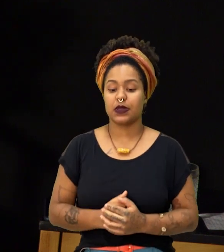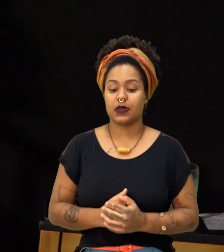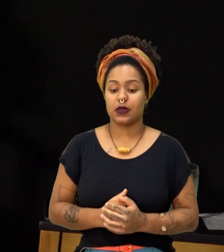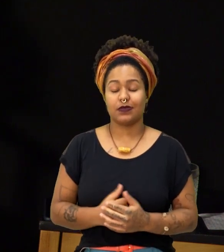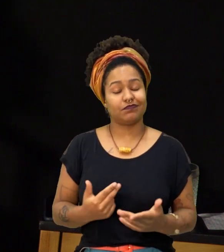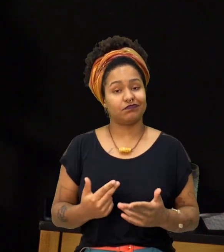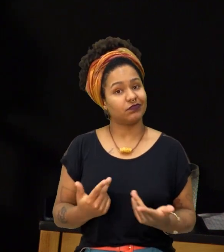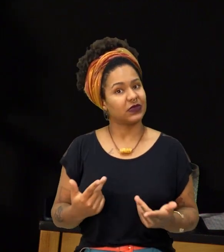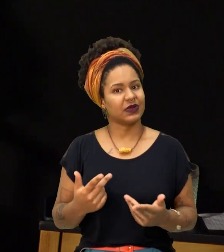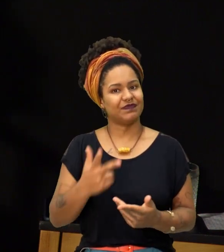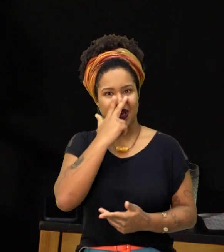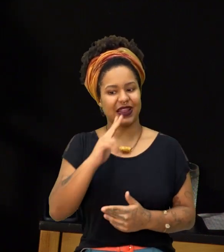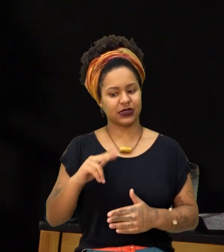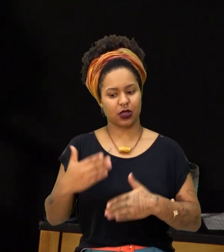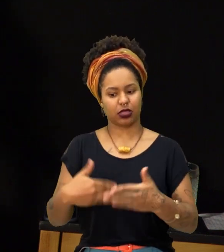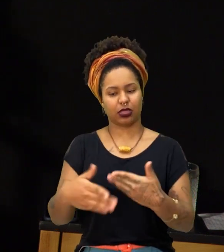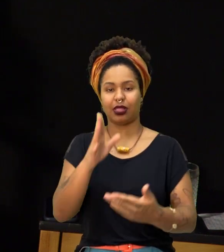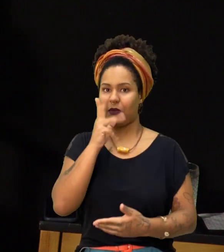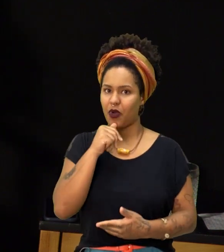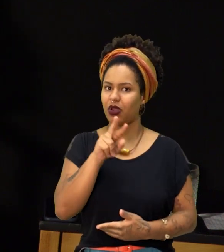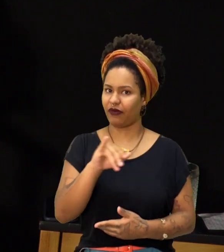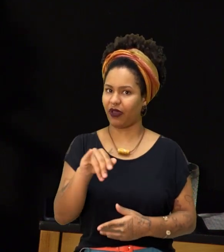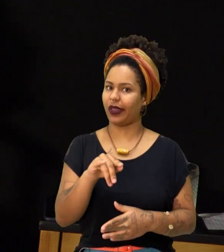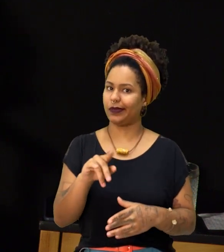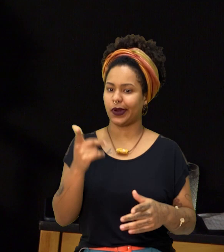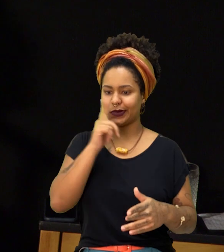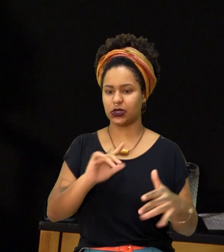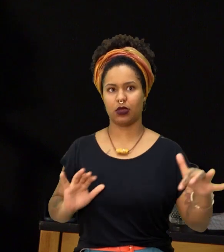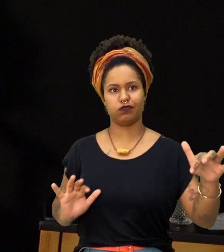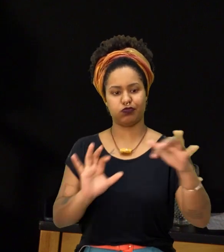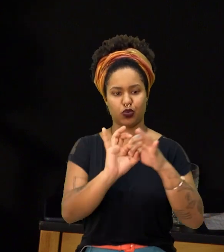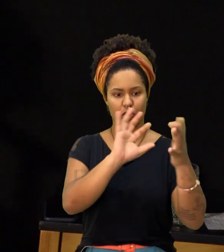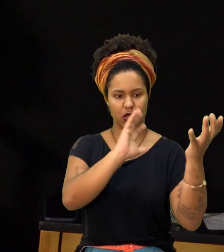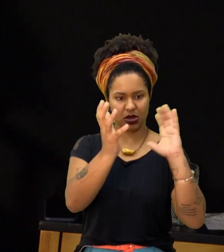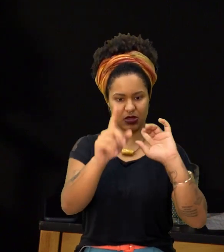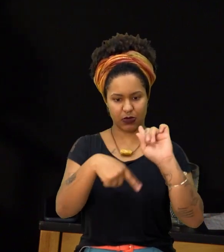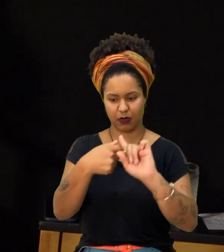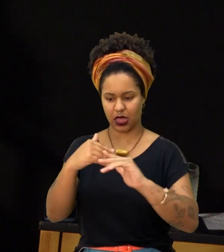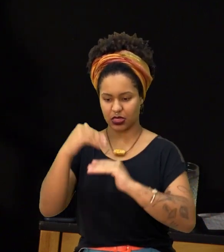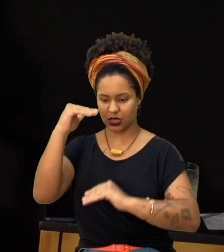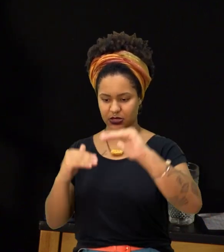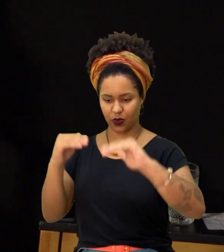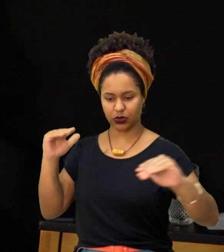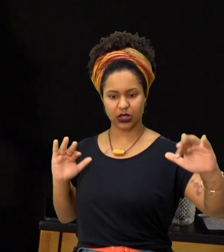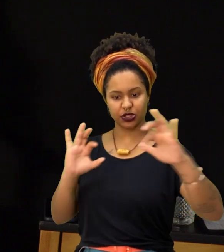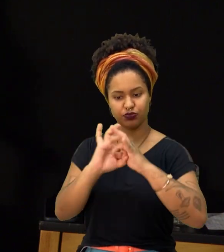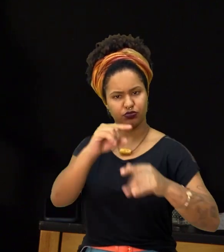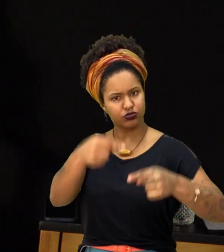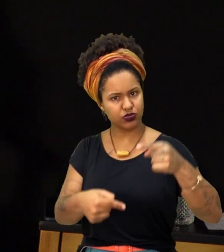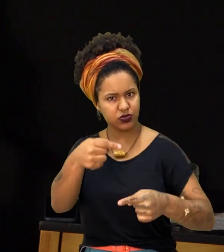Pelo visto, vai levar um tempo para fazer isso, mais tempo do que a gente tem, na verdade, para reduzir as emissões,